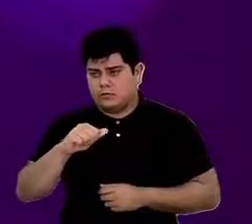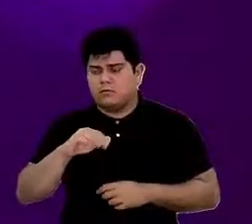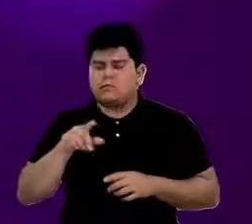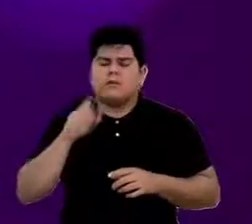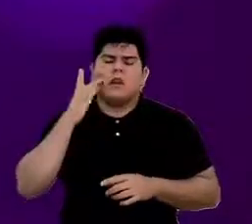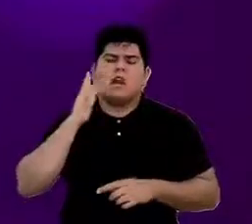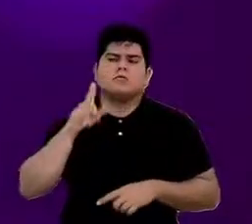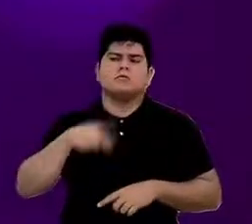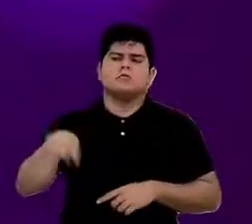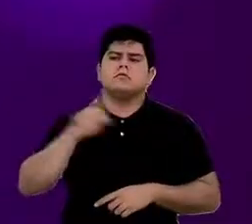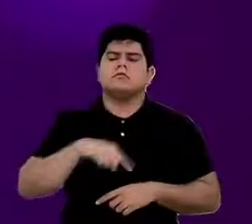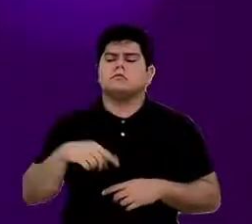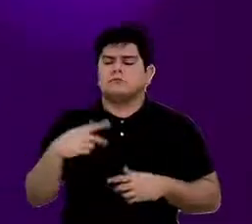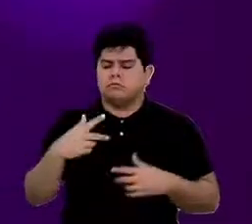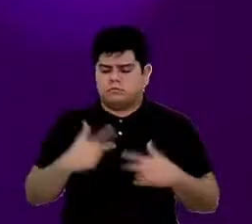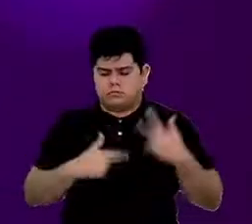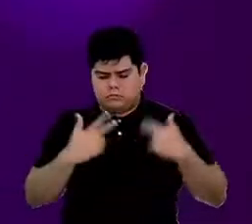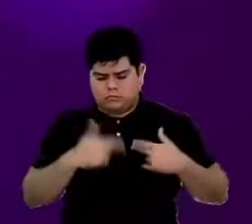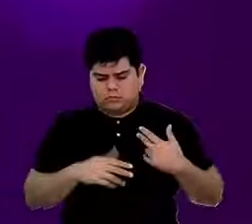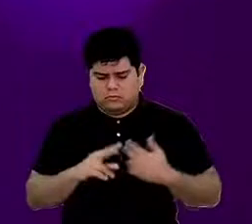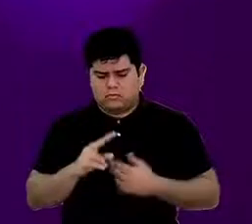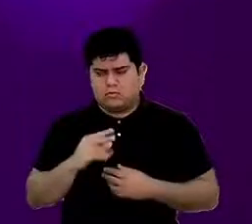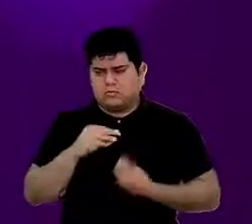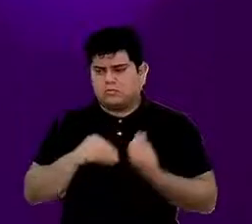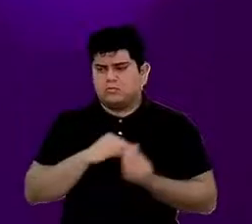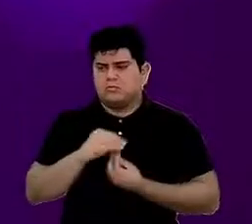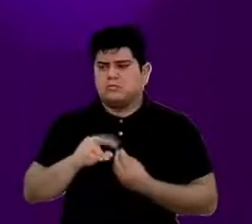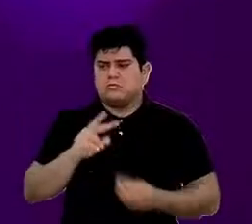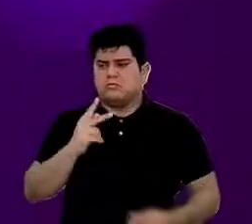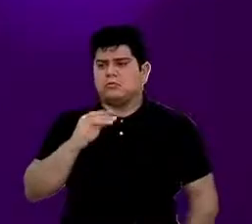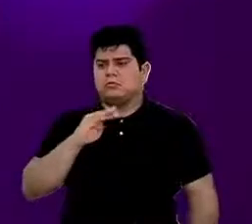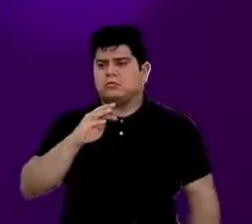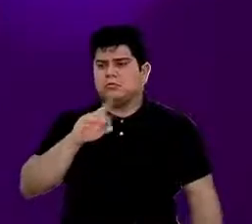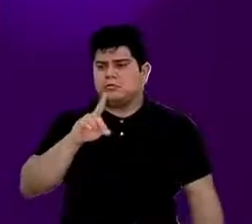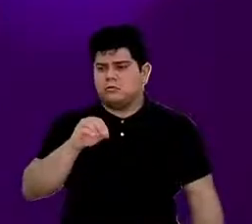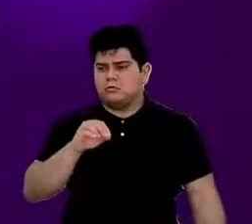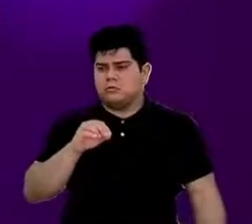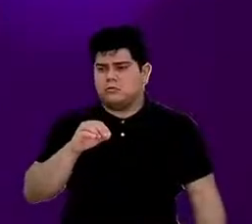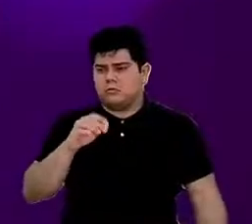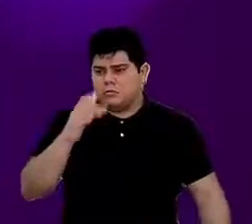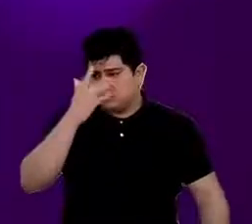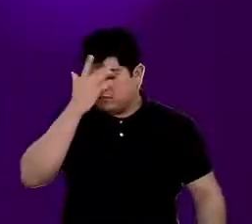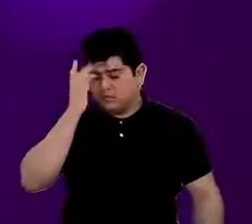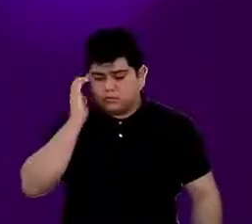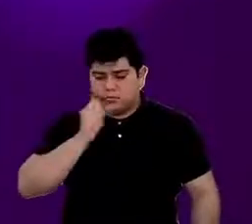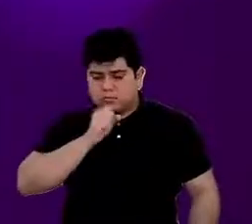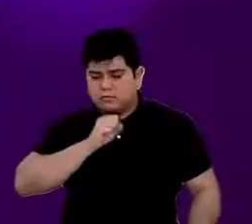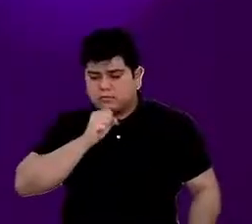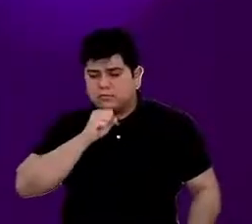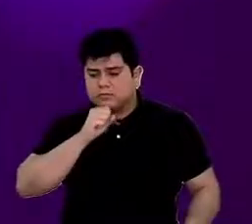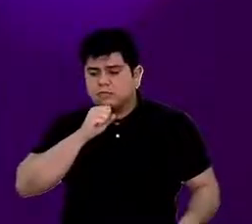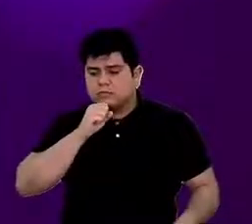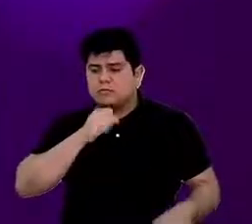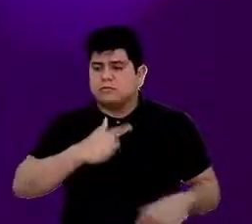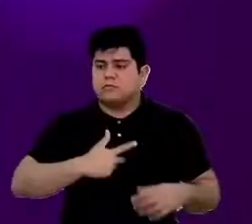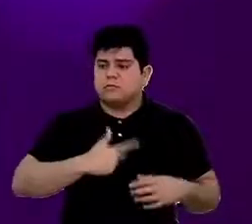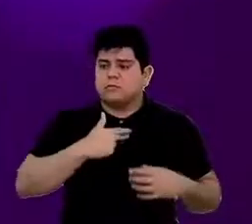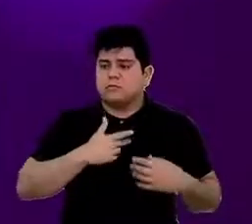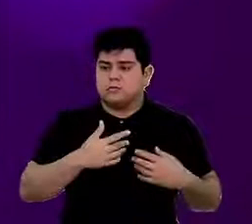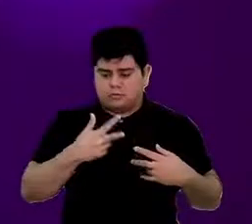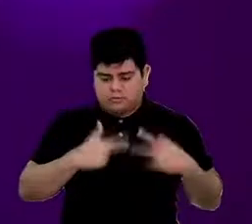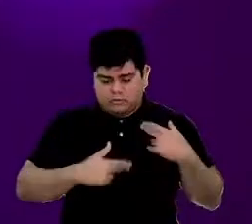vocês acham desses procedimentos híbridos, uma vez que a população está envelhecendo muito e essas lesões degenerativas